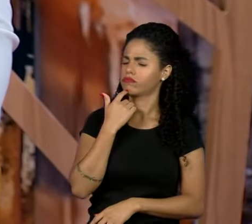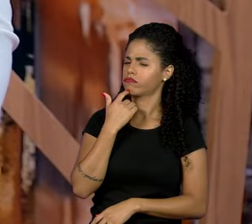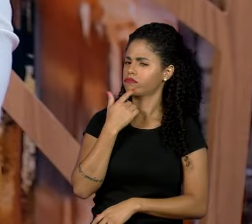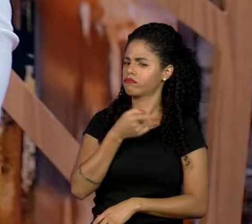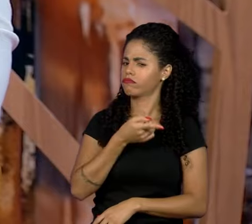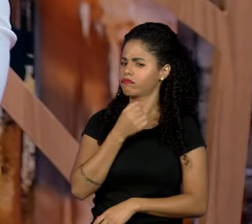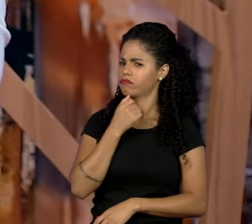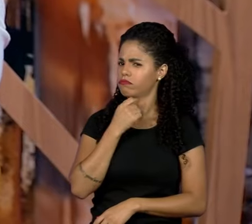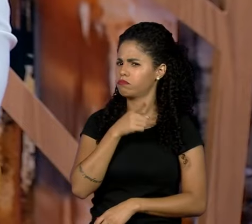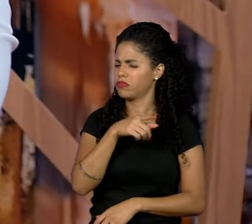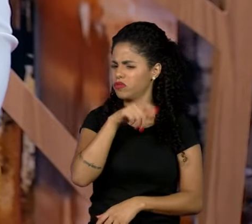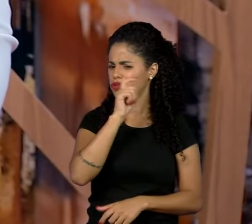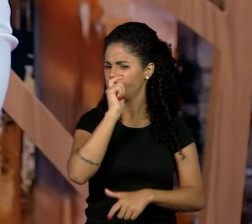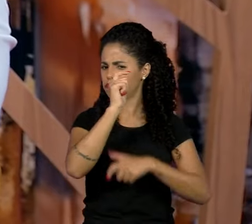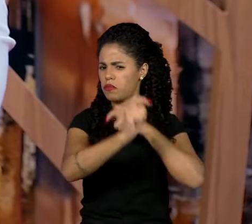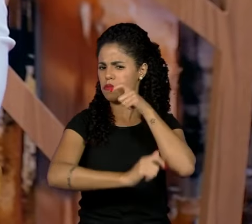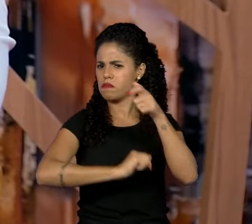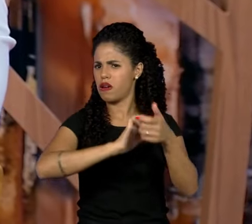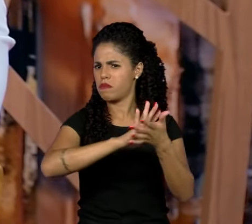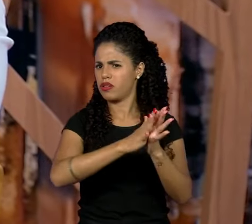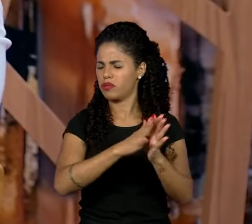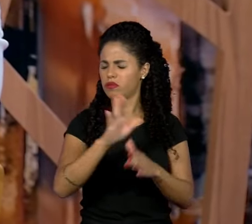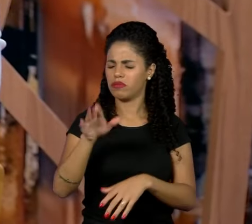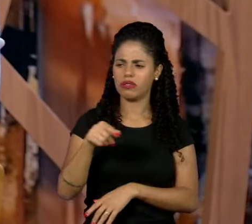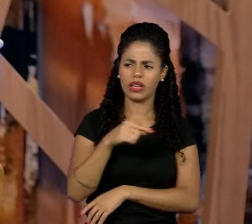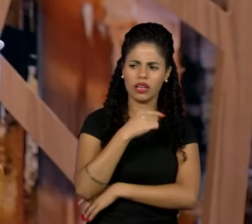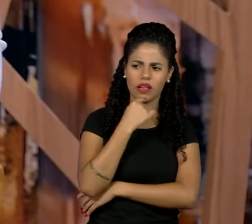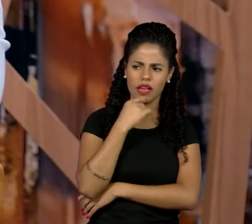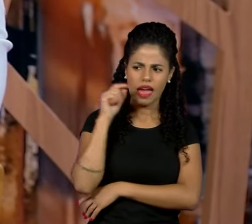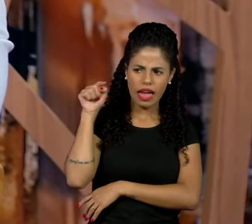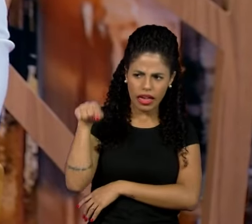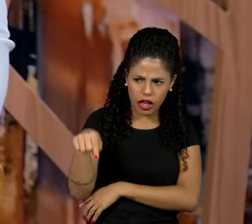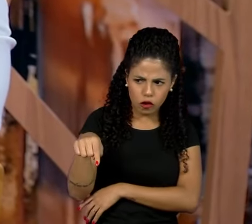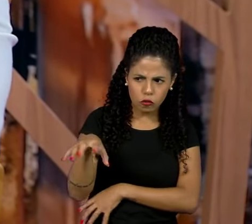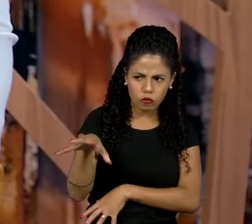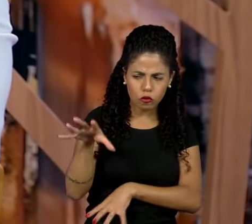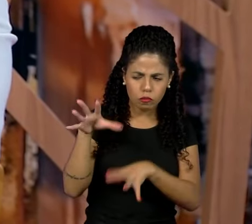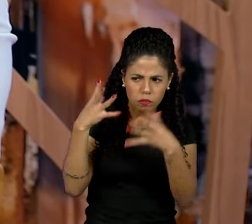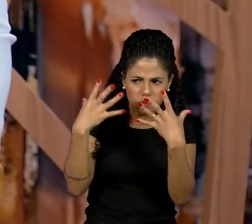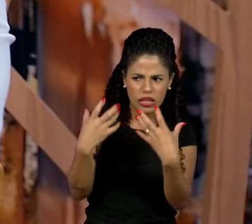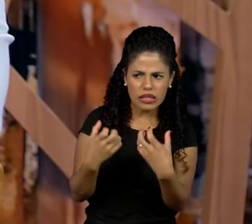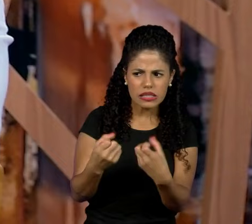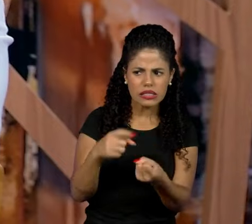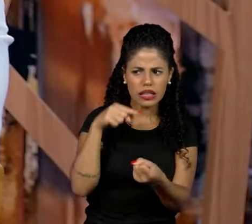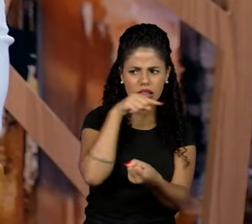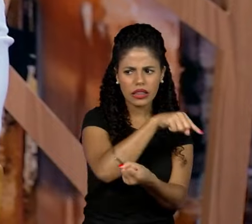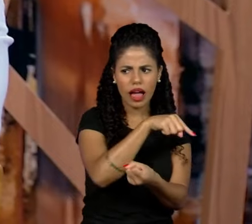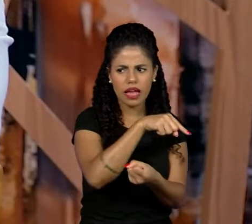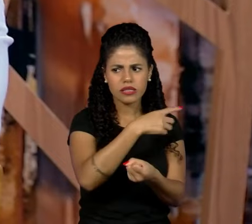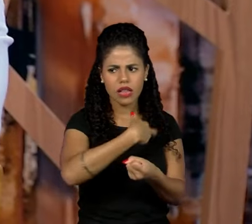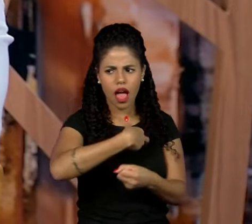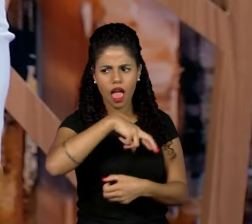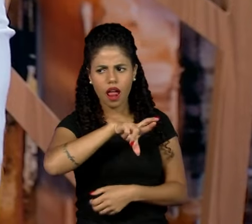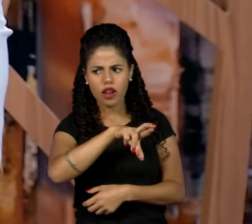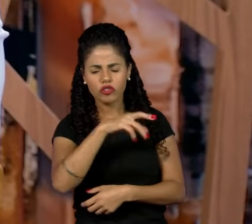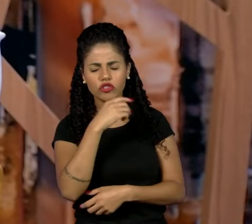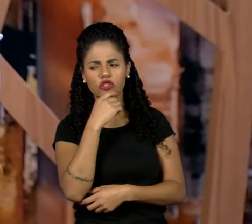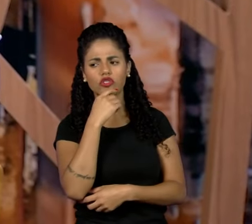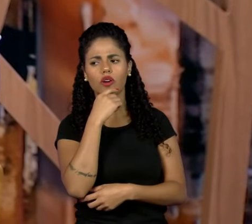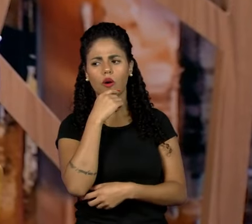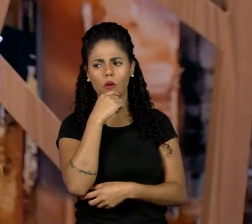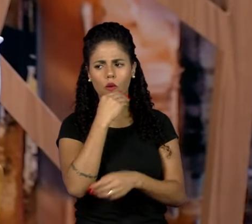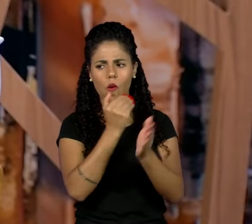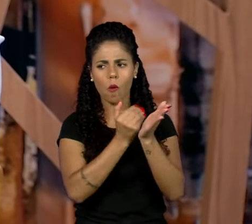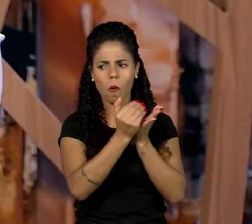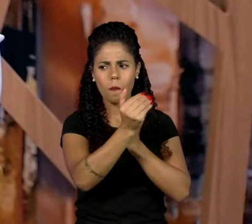de ele reprimir, ele pensou, opa, calma aí, se eu pegar para mim essa crença e